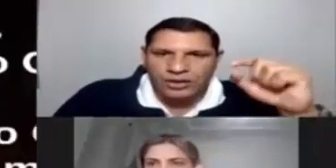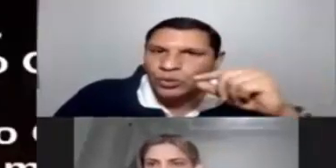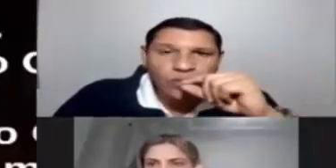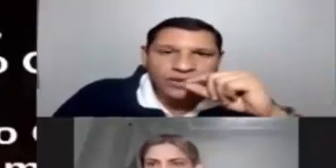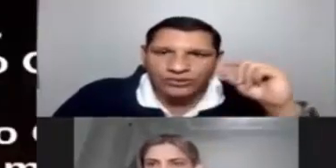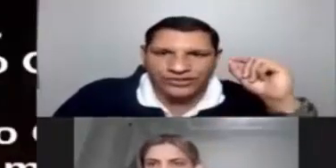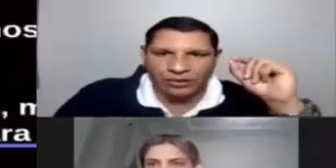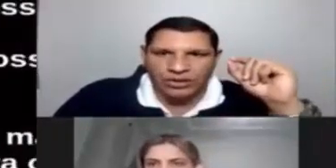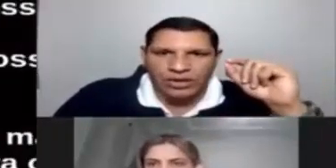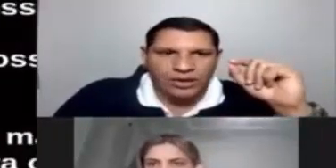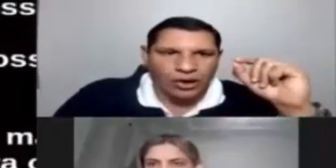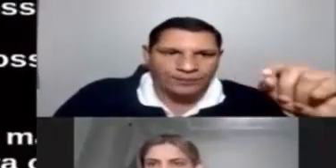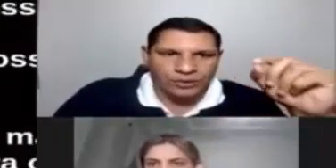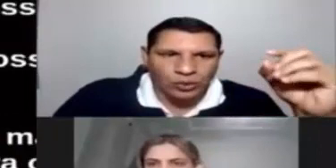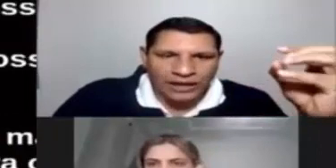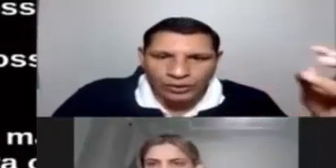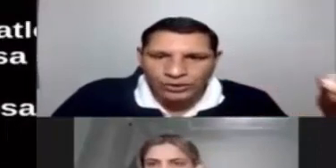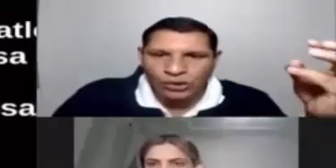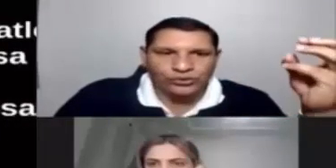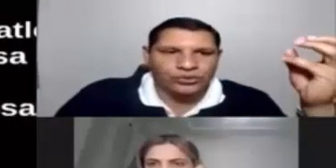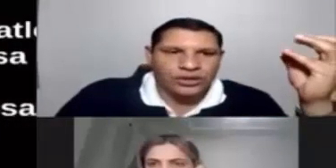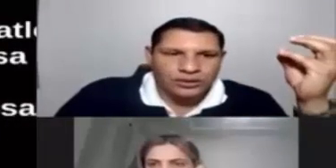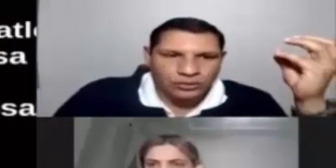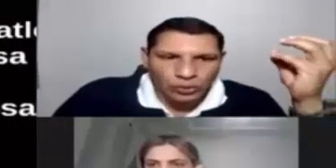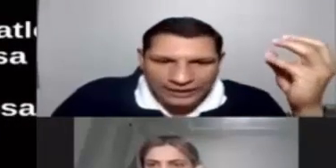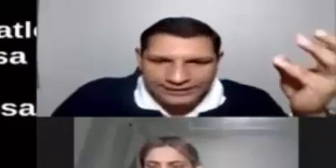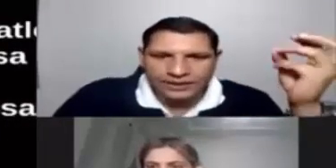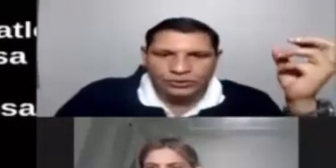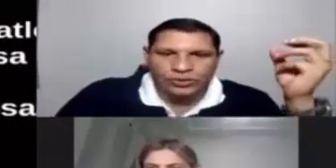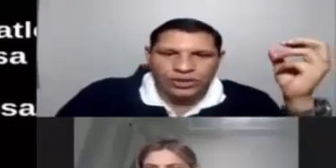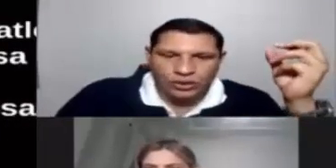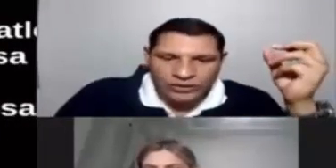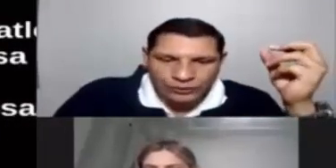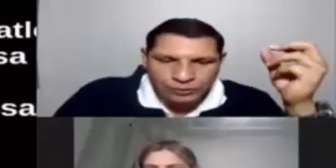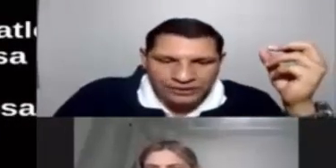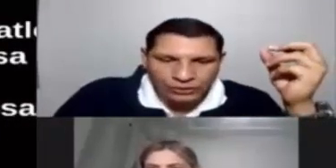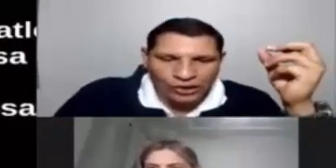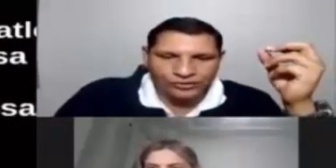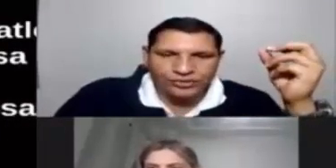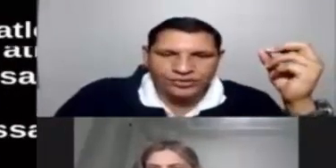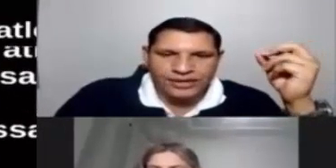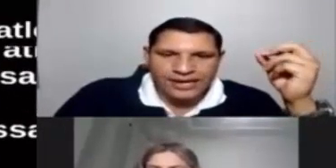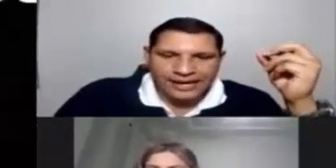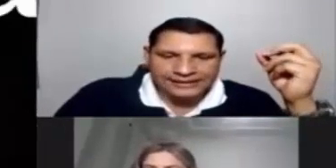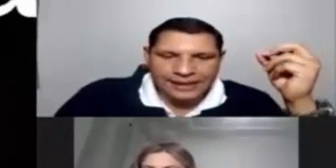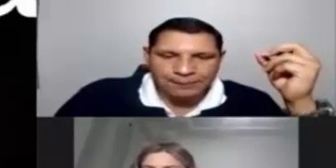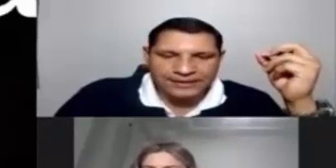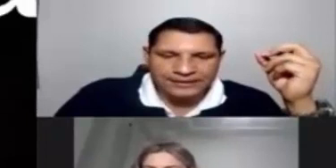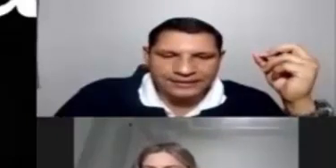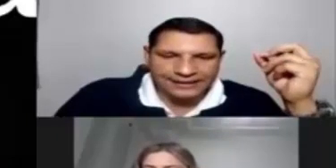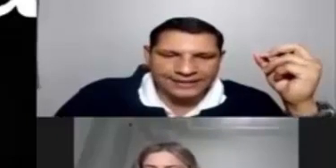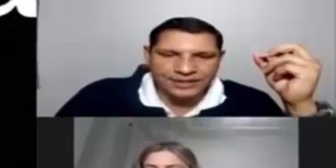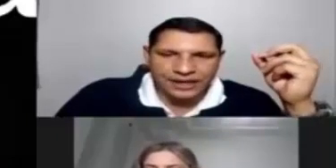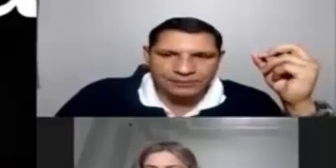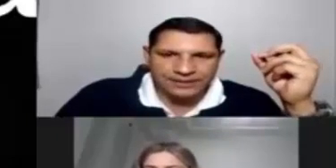nunca é o céu ó lugar glorioso lugar santo lugar dos piedosos é sempre